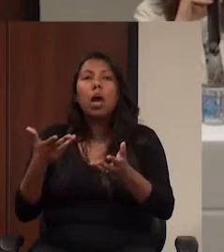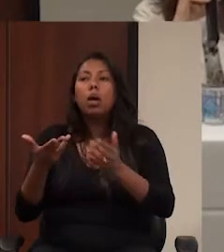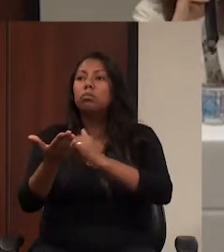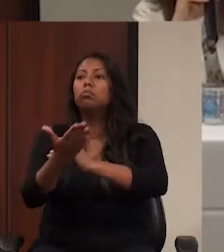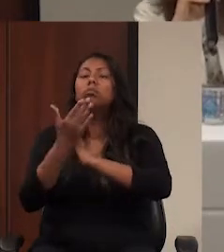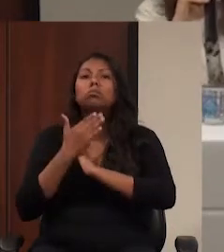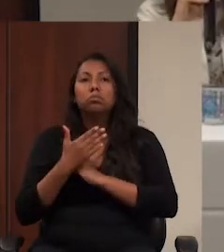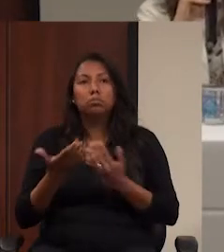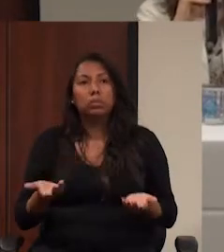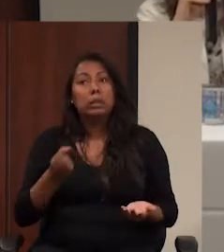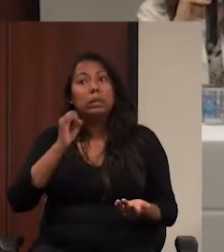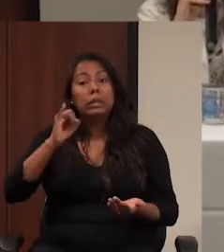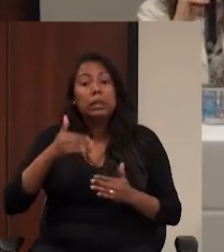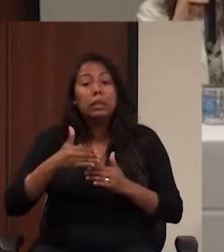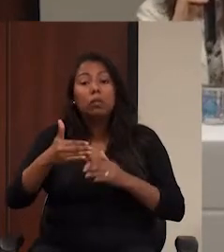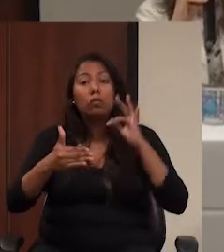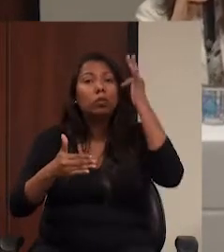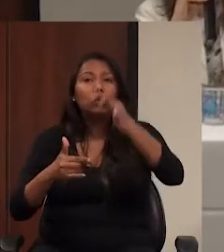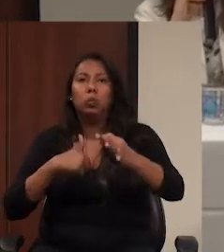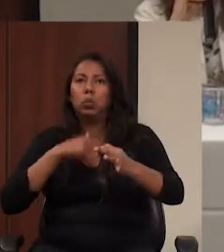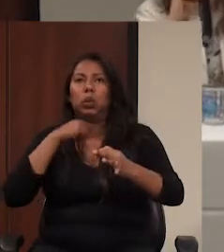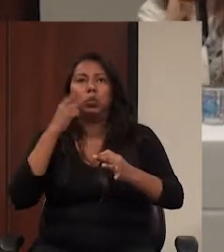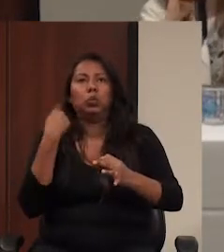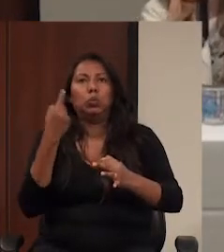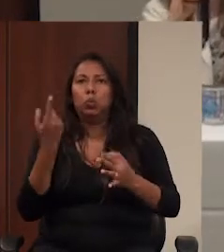partir do momento que ela não consiga mais, sozinha,